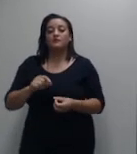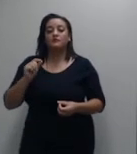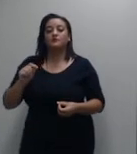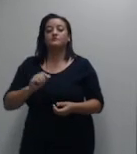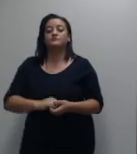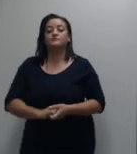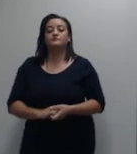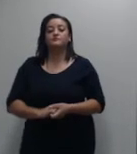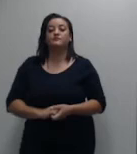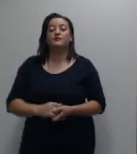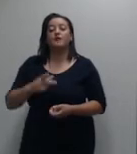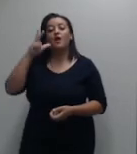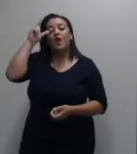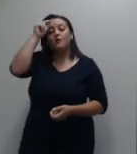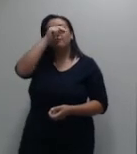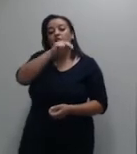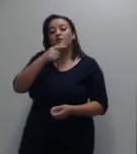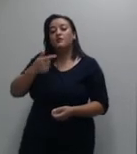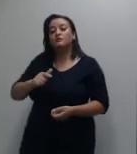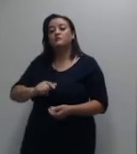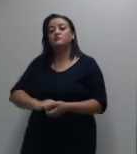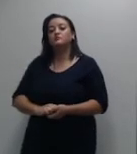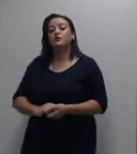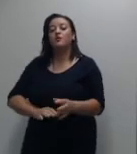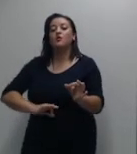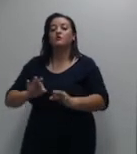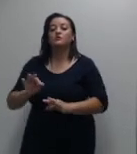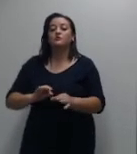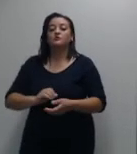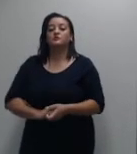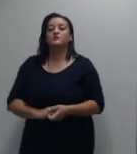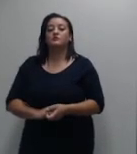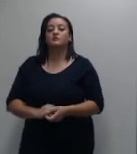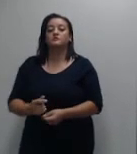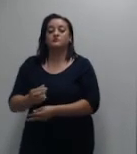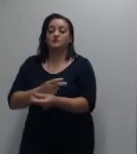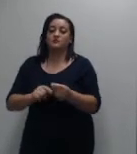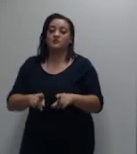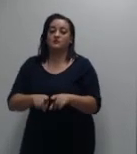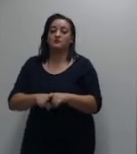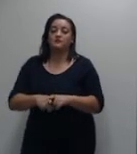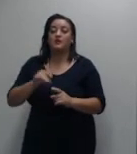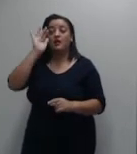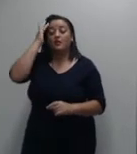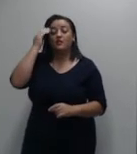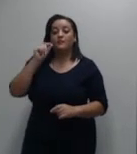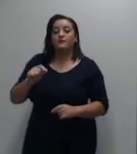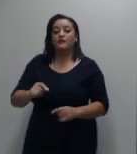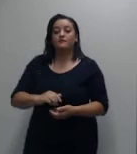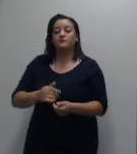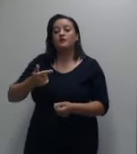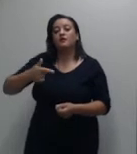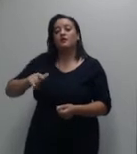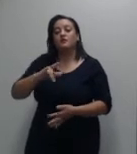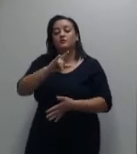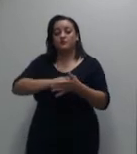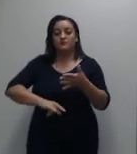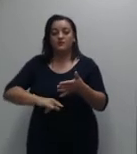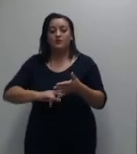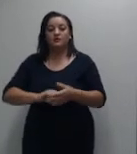o Prefeito Não era o ordenador de despesa ele entendeu que aquela certidão